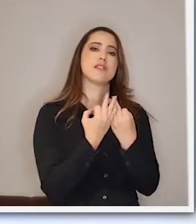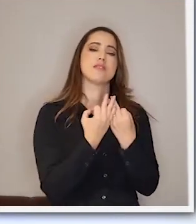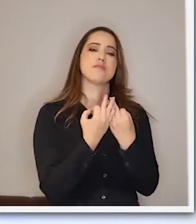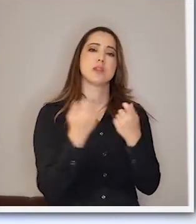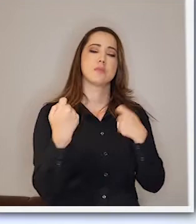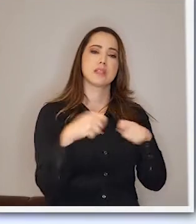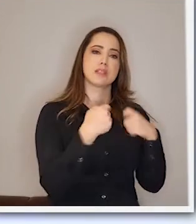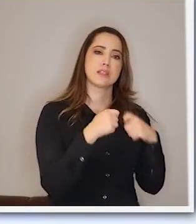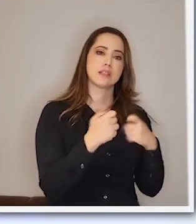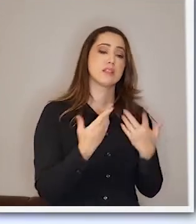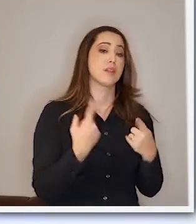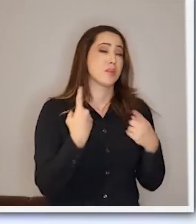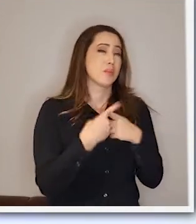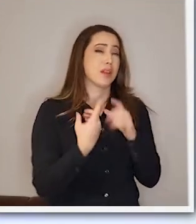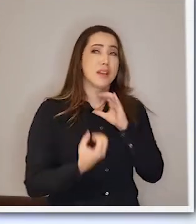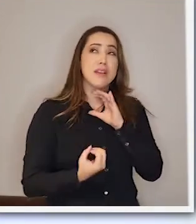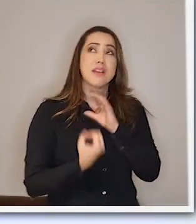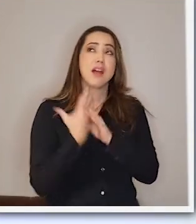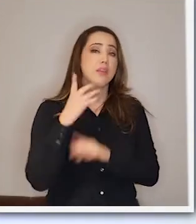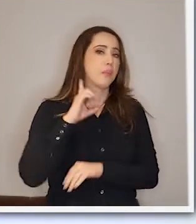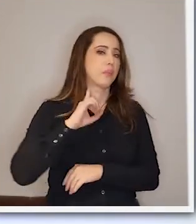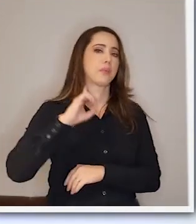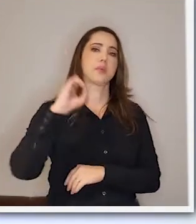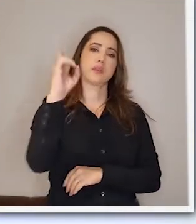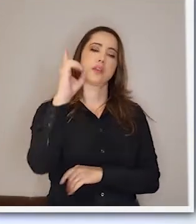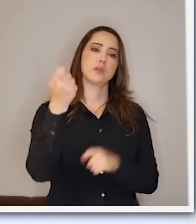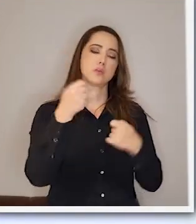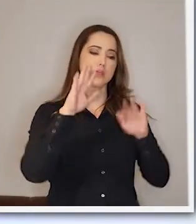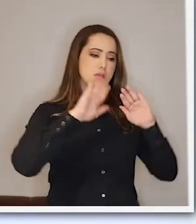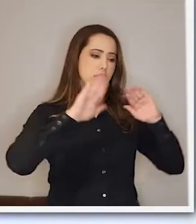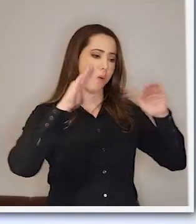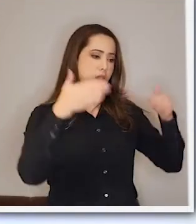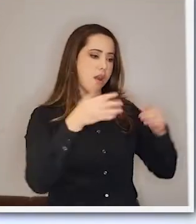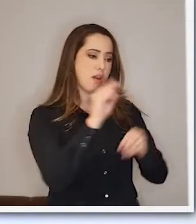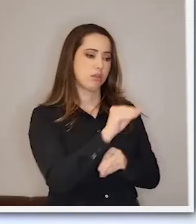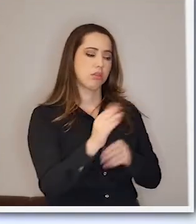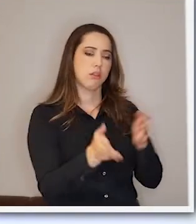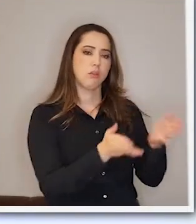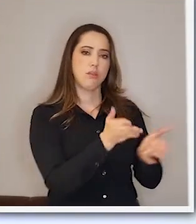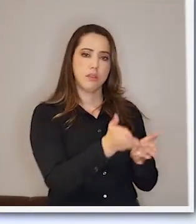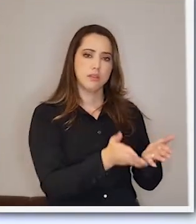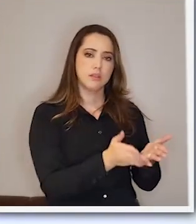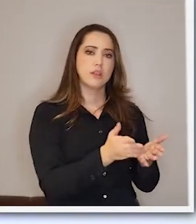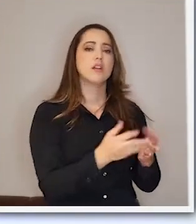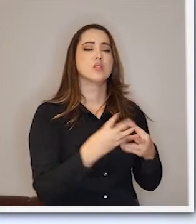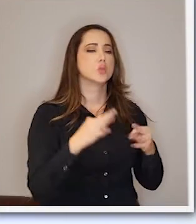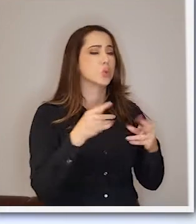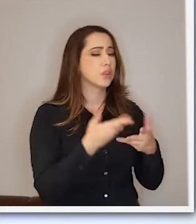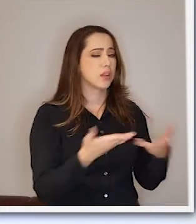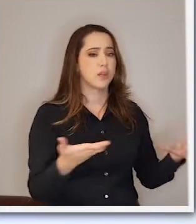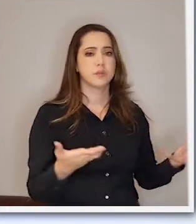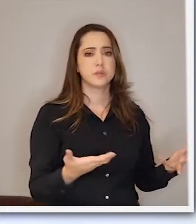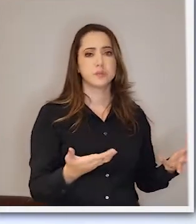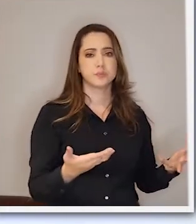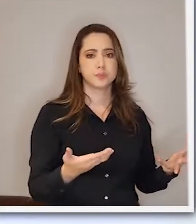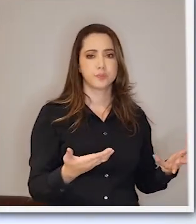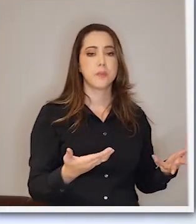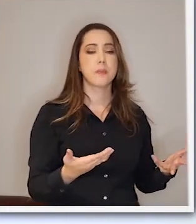A família é uma constituição divina e ela precisa ser olhada e cuidada na